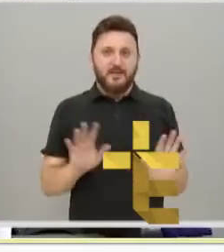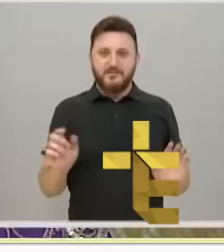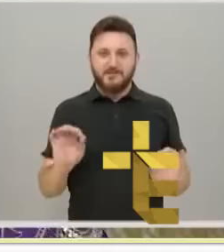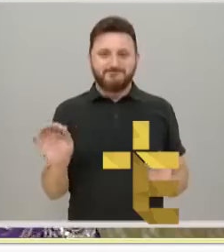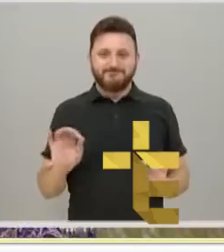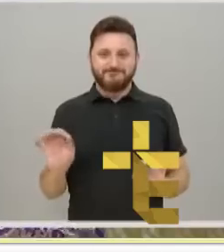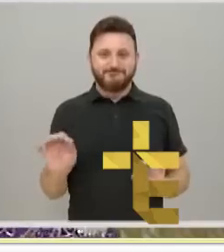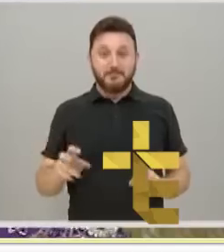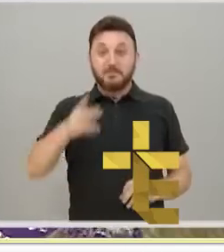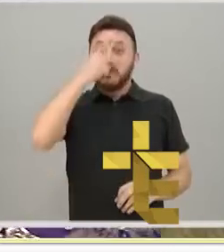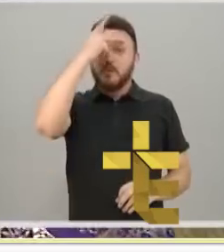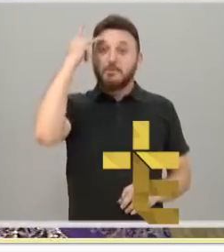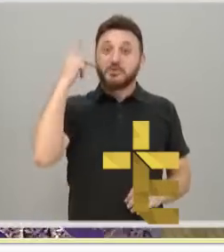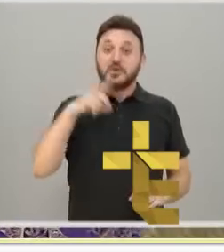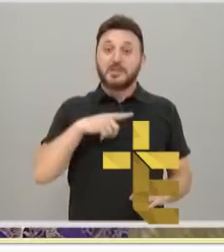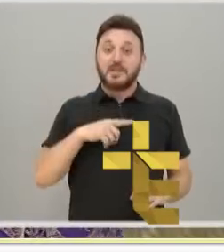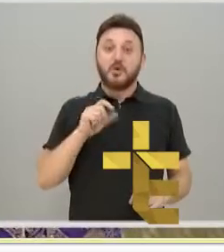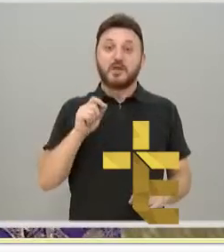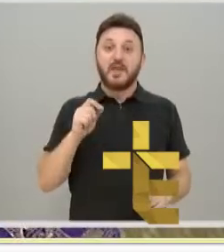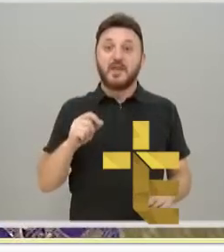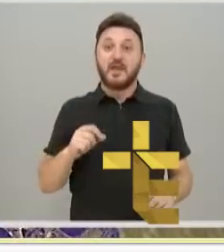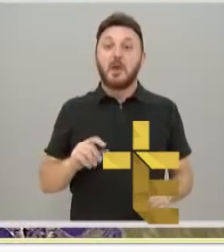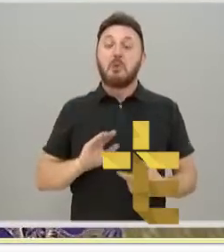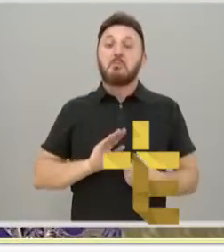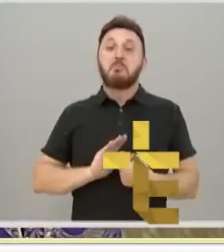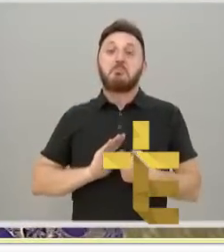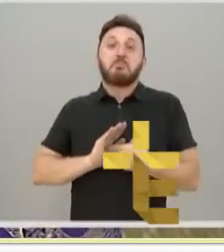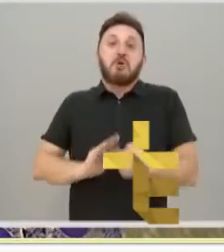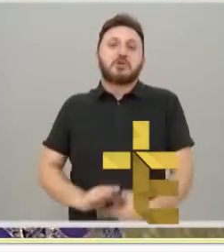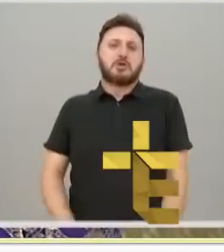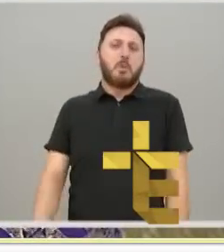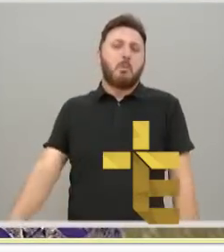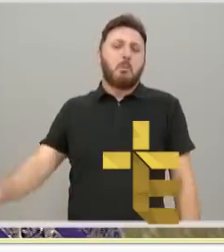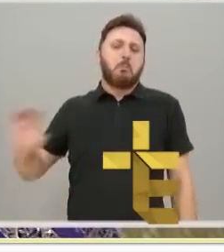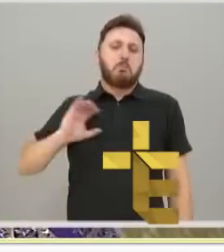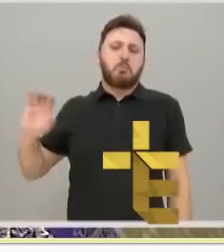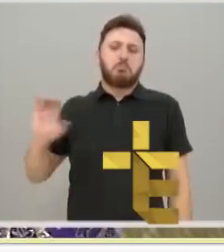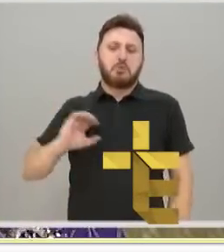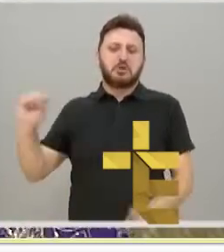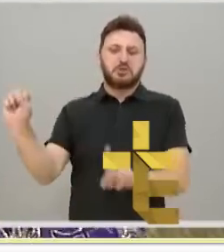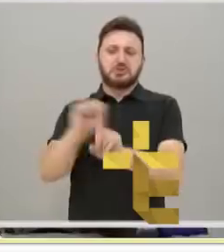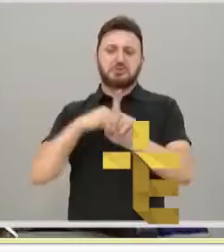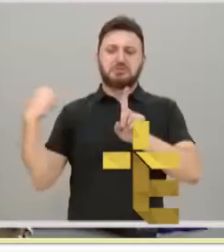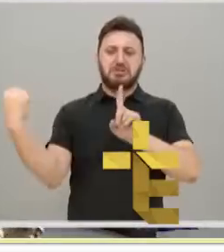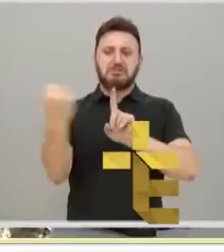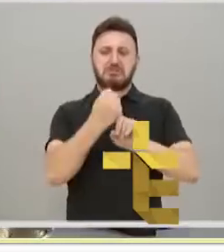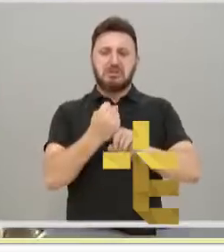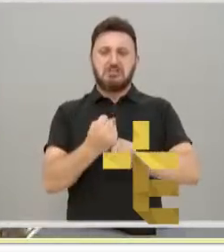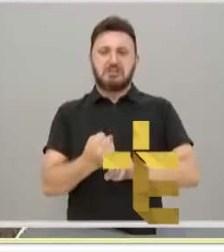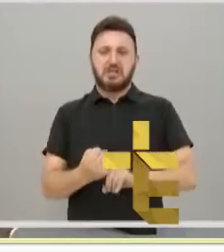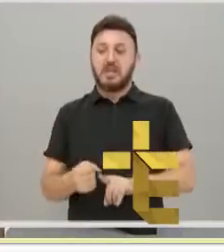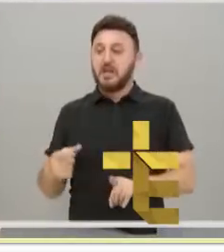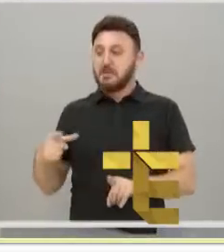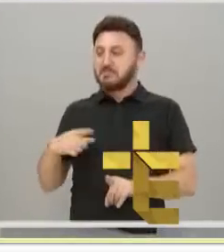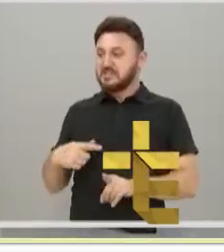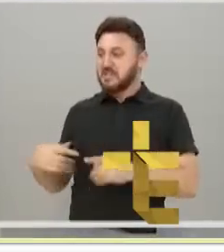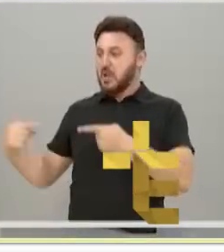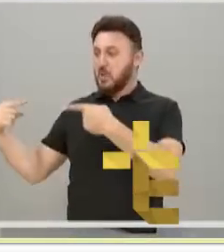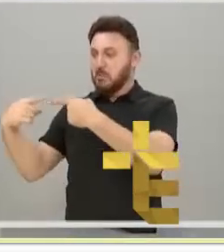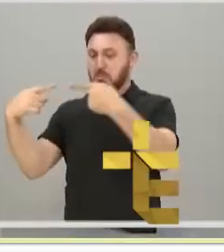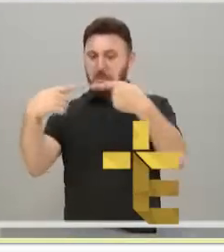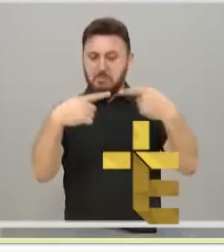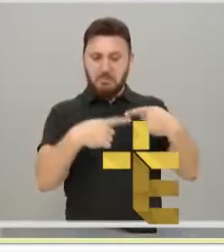Uma pessoa que é voltada para o status social, que tem que combinar isso com aquilo, você acha que é